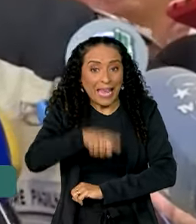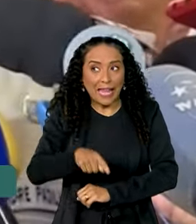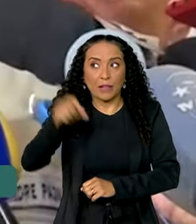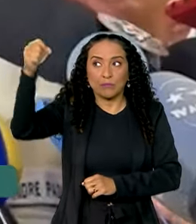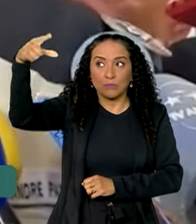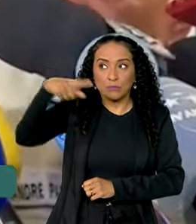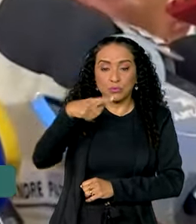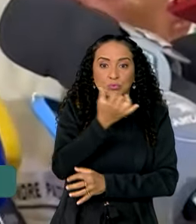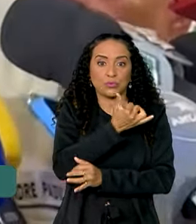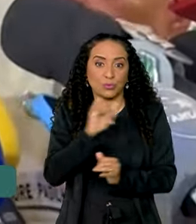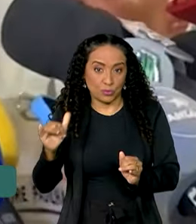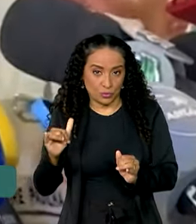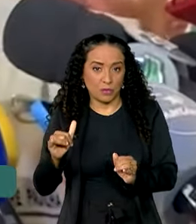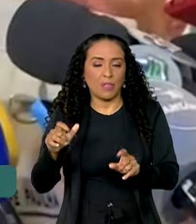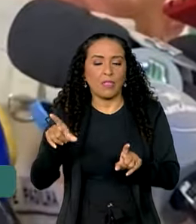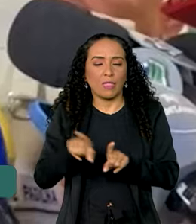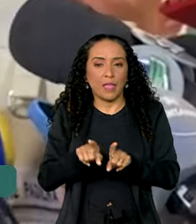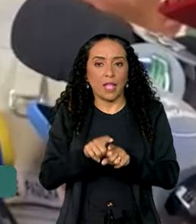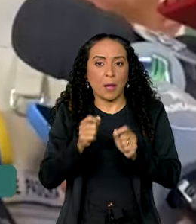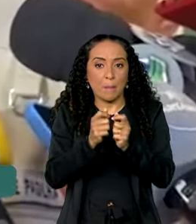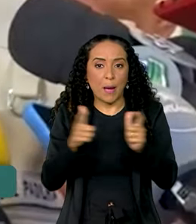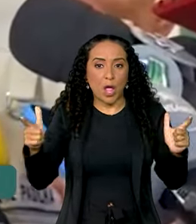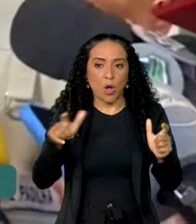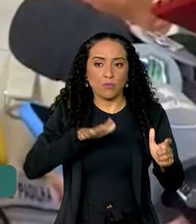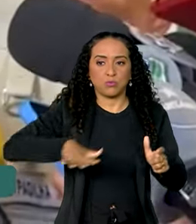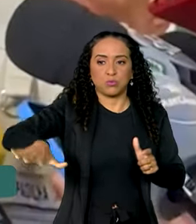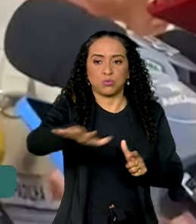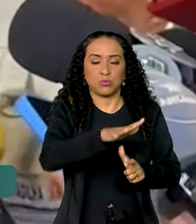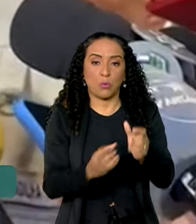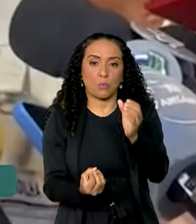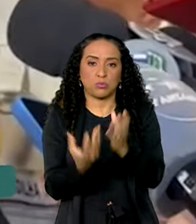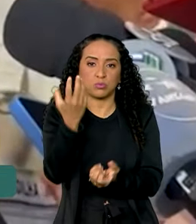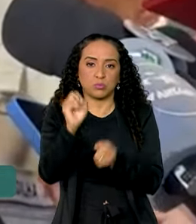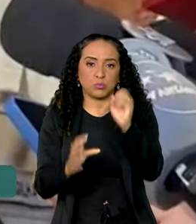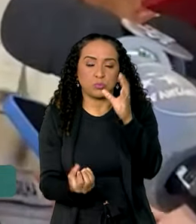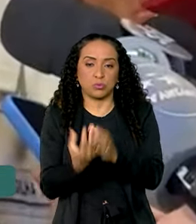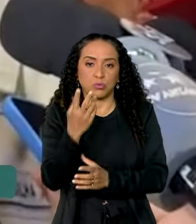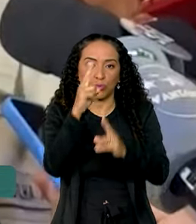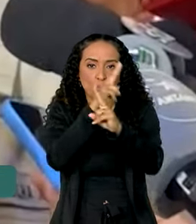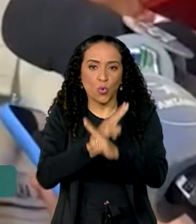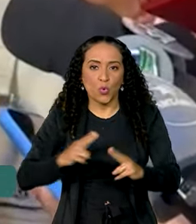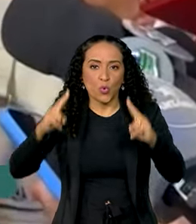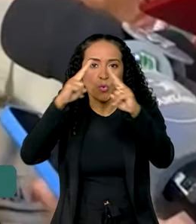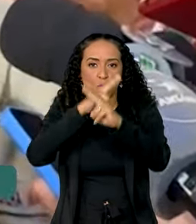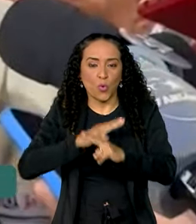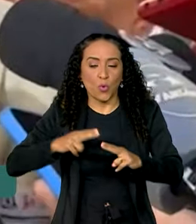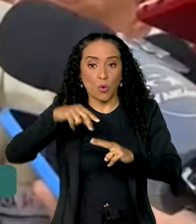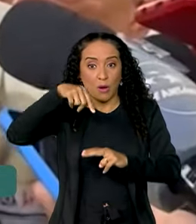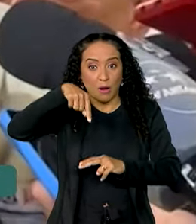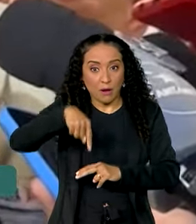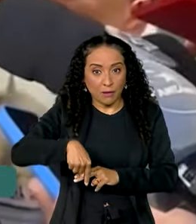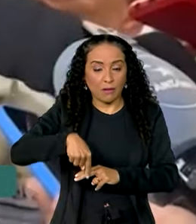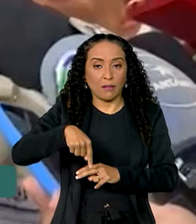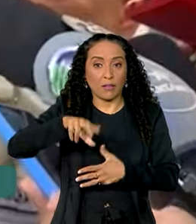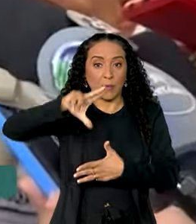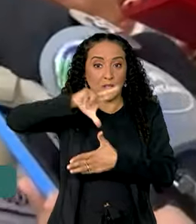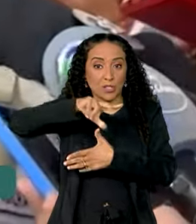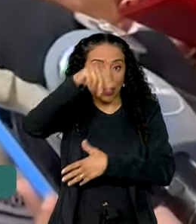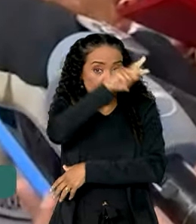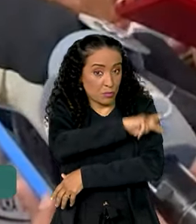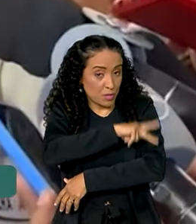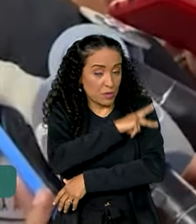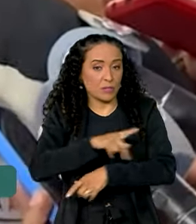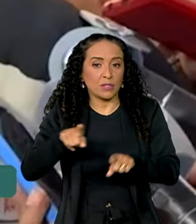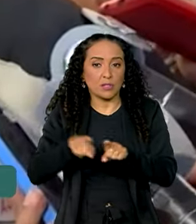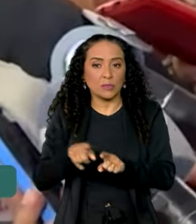solar ter o maior parque de produção de energia eólica da América Latina aqui no Piauí ter